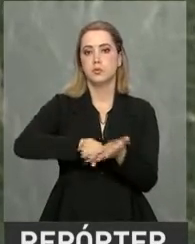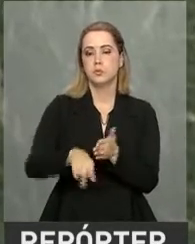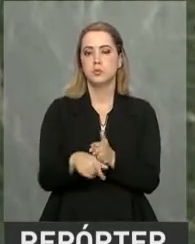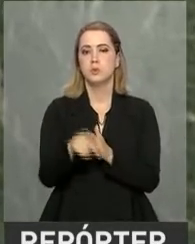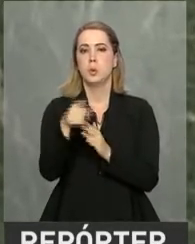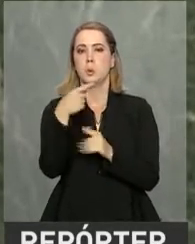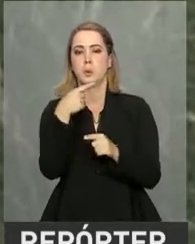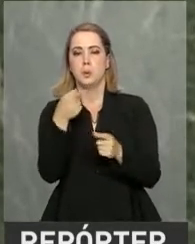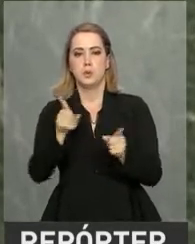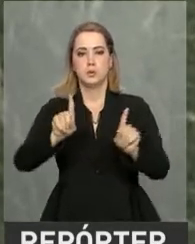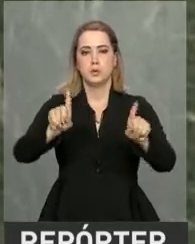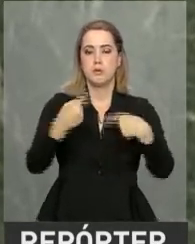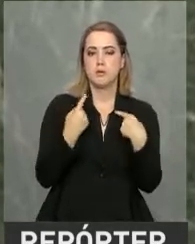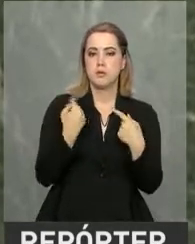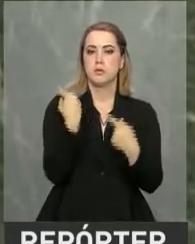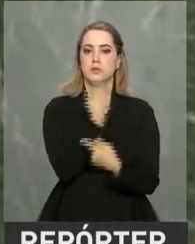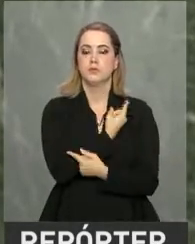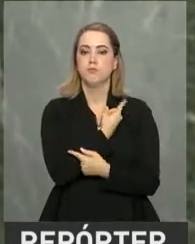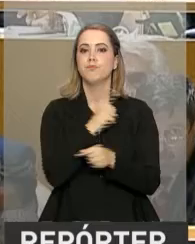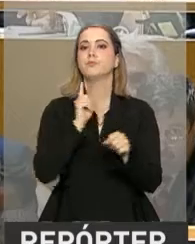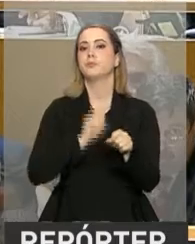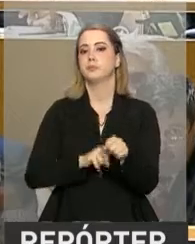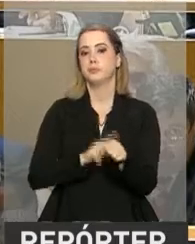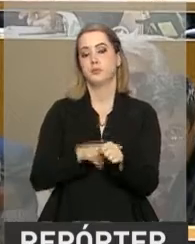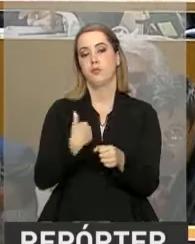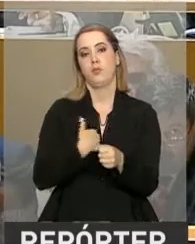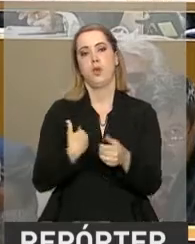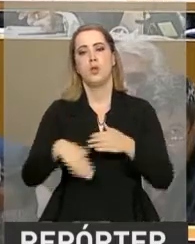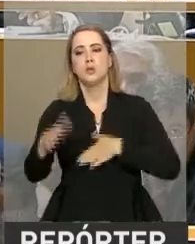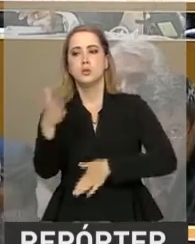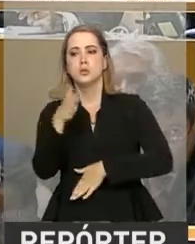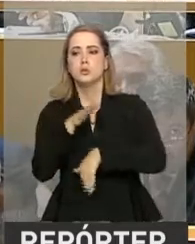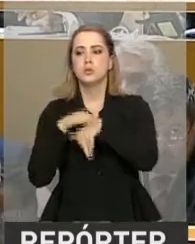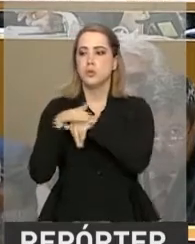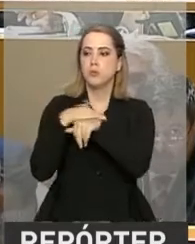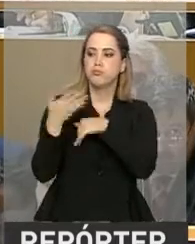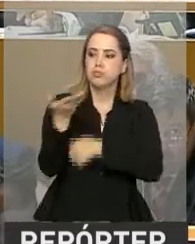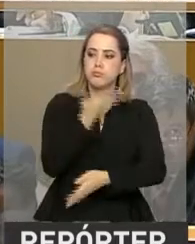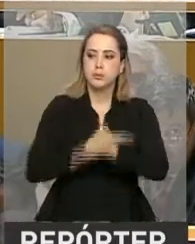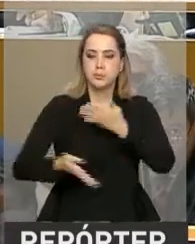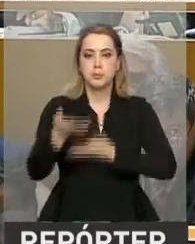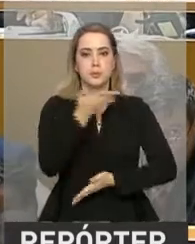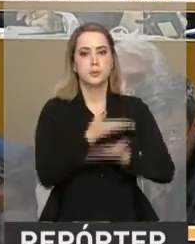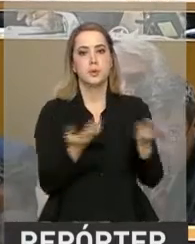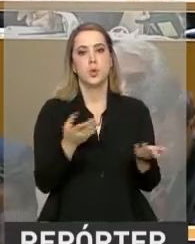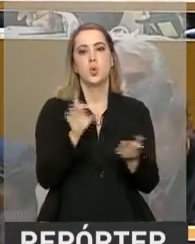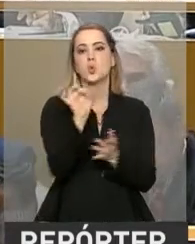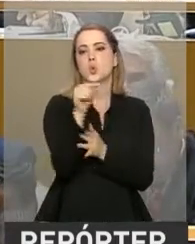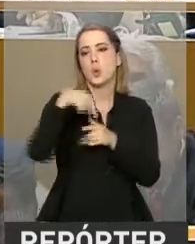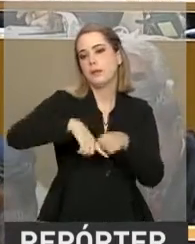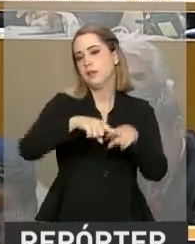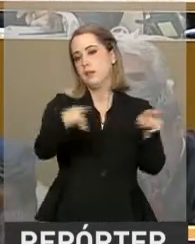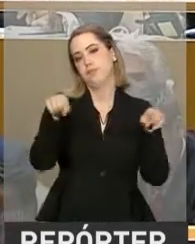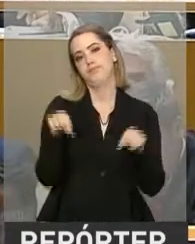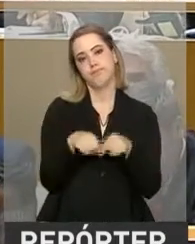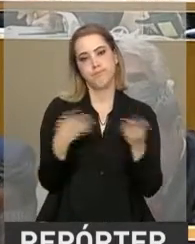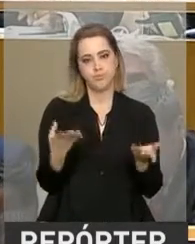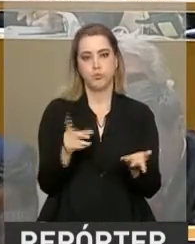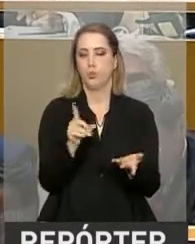Nossos debates e negociações não podem confinar-se a estas salas e